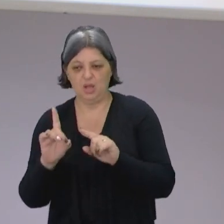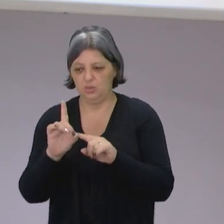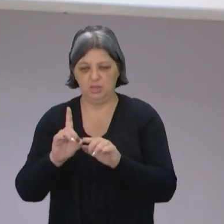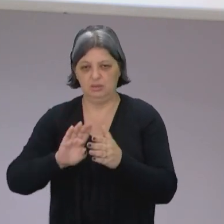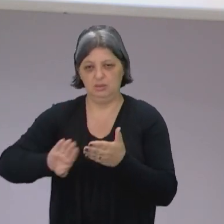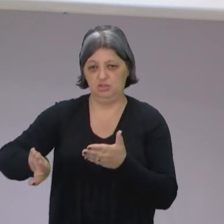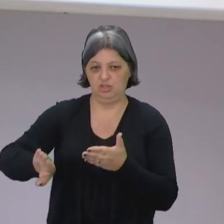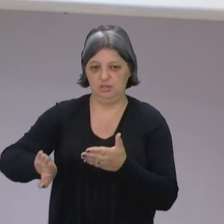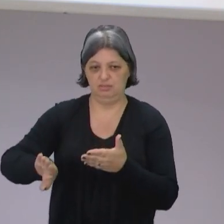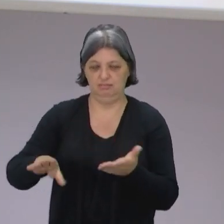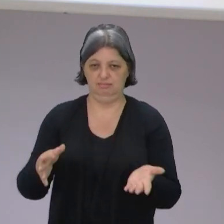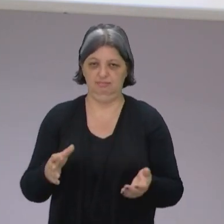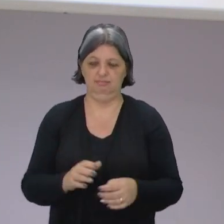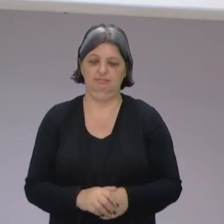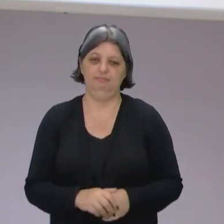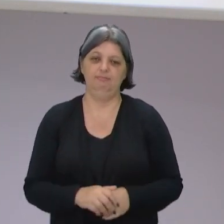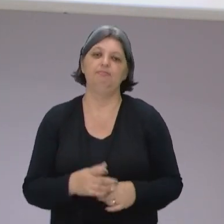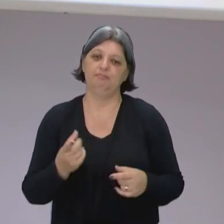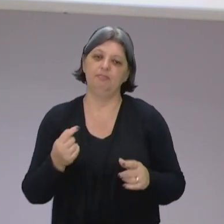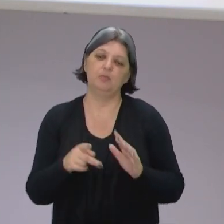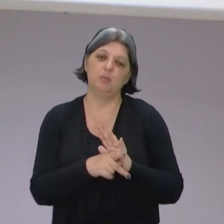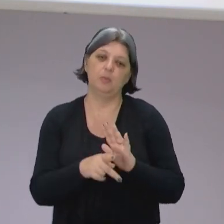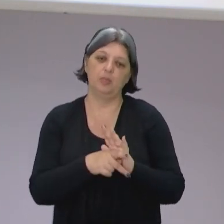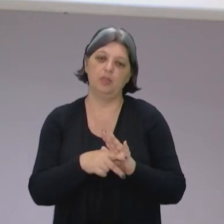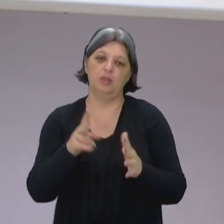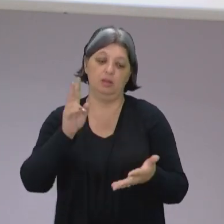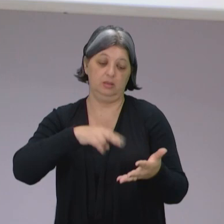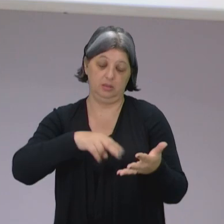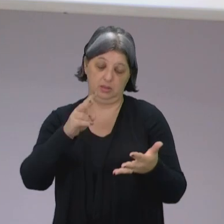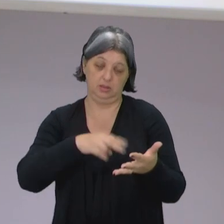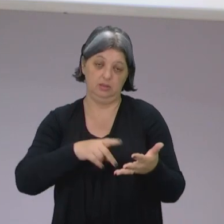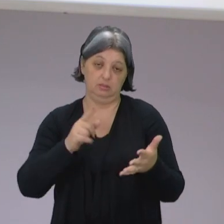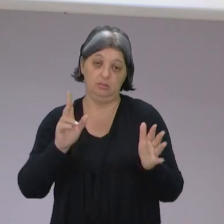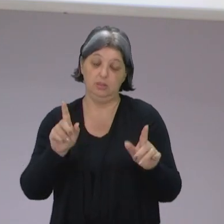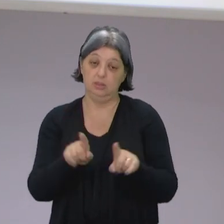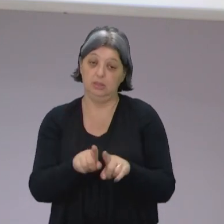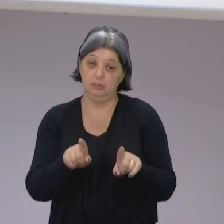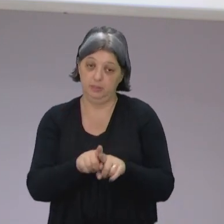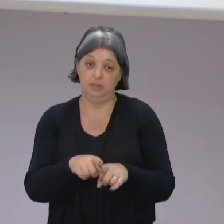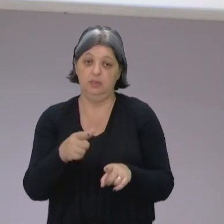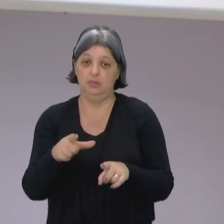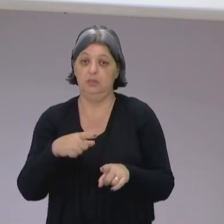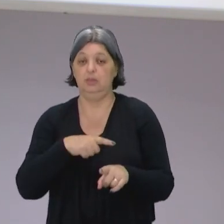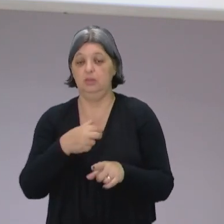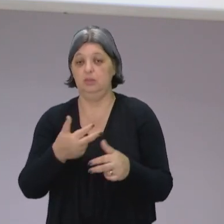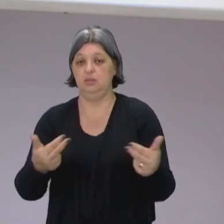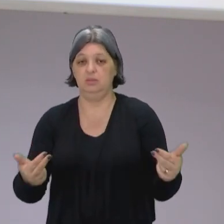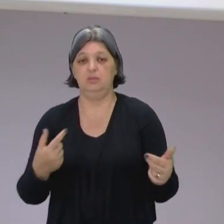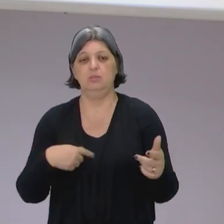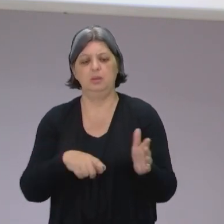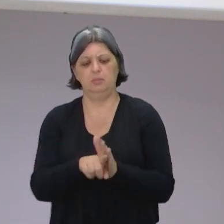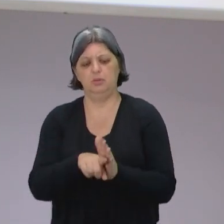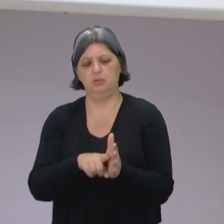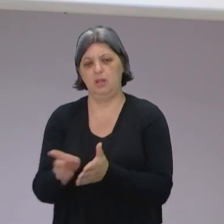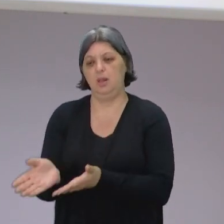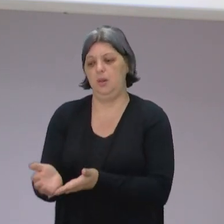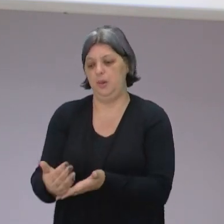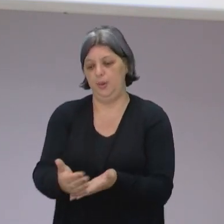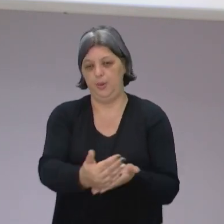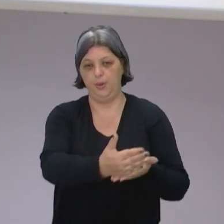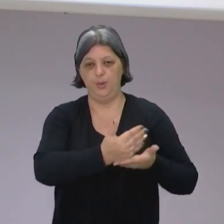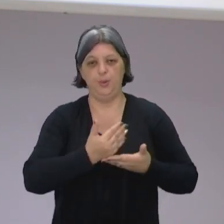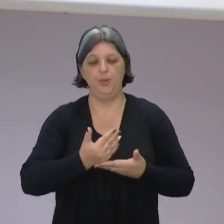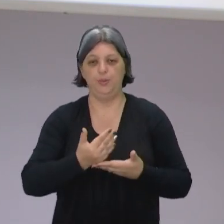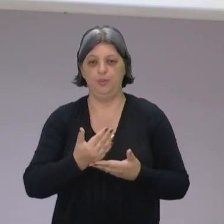favorecer, né? Então, essa é a parte da leitura do não dito. Mas, além disso, ele fala de buscar, de pesquisar. Então, a leitura, o que